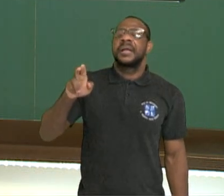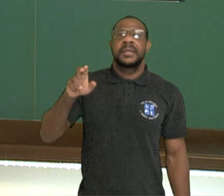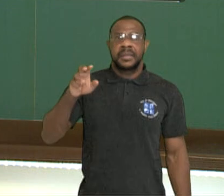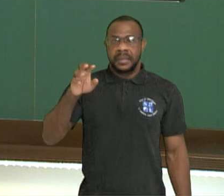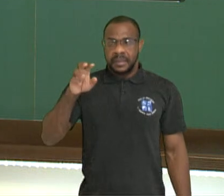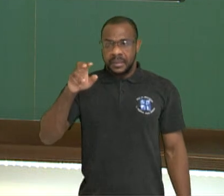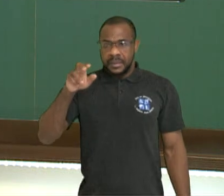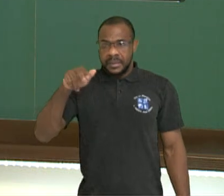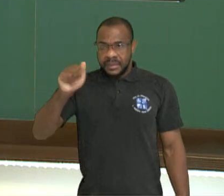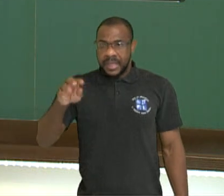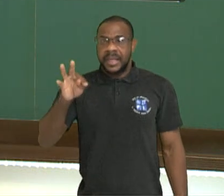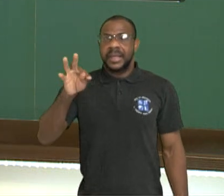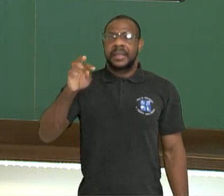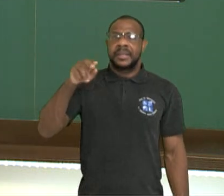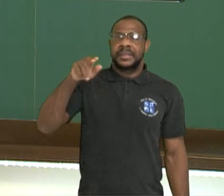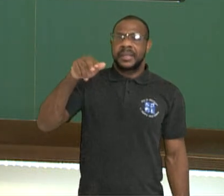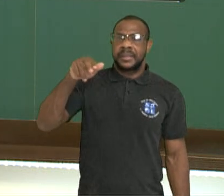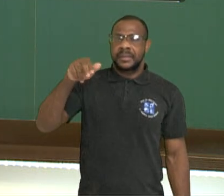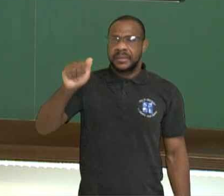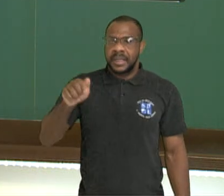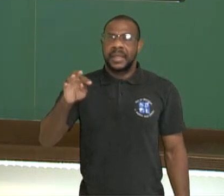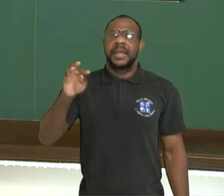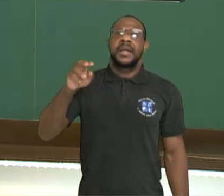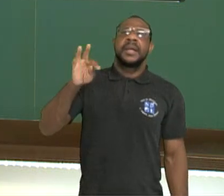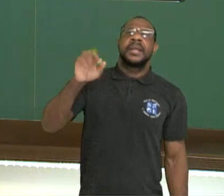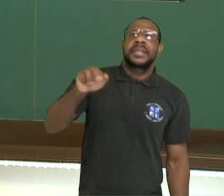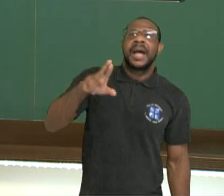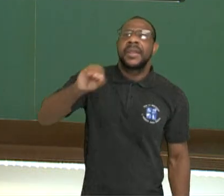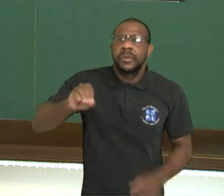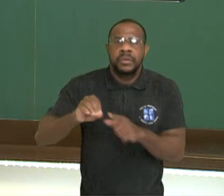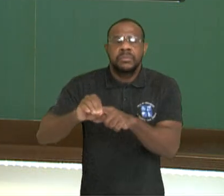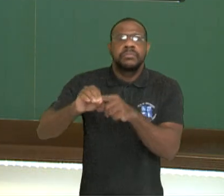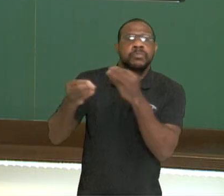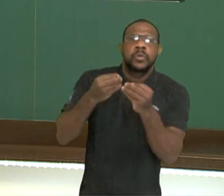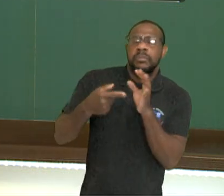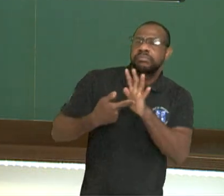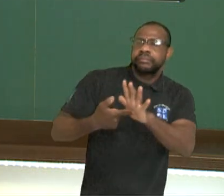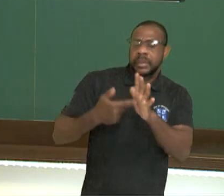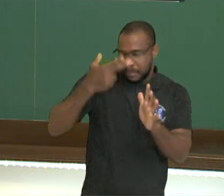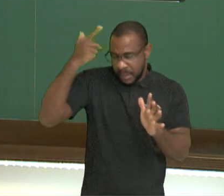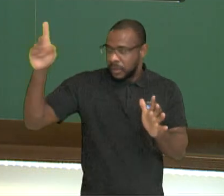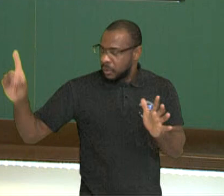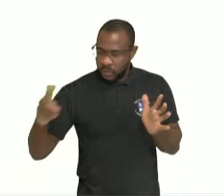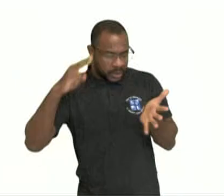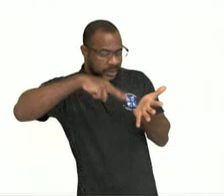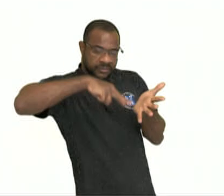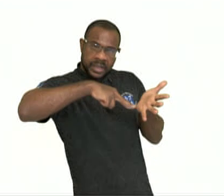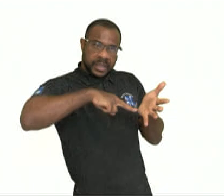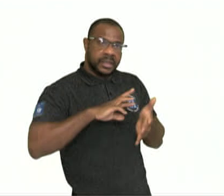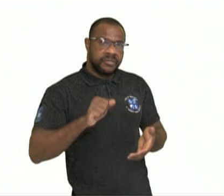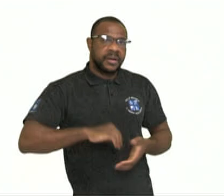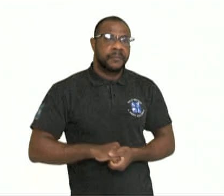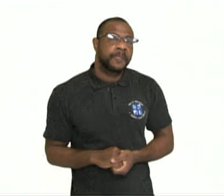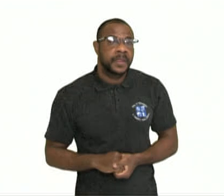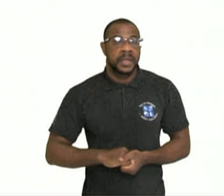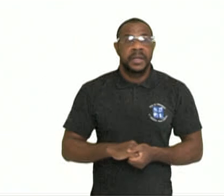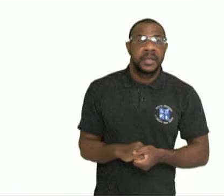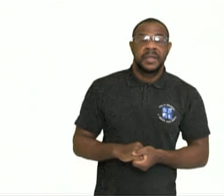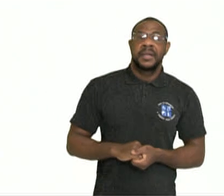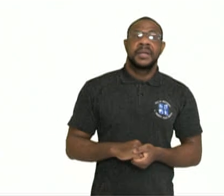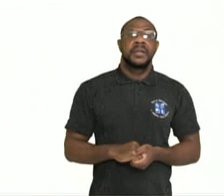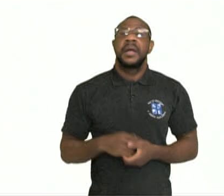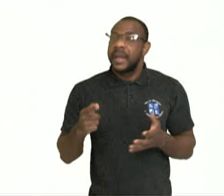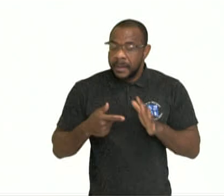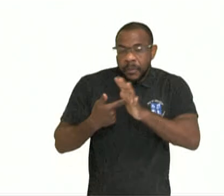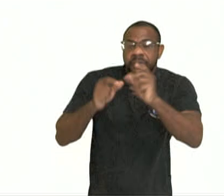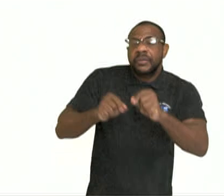Agora, falando sobre a organização de uma carta aberta. O título. O destinatário é evidenciado logo no